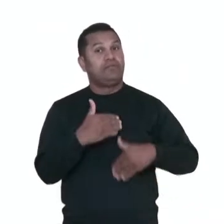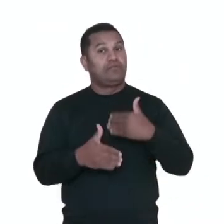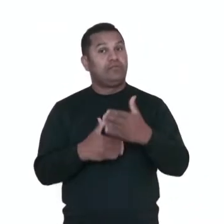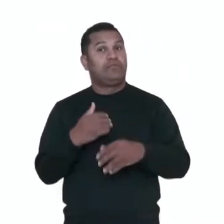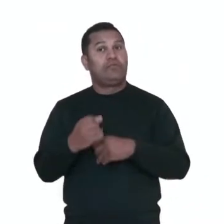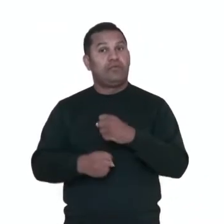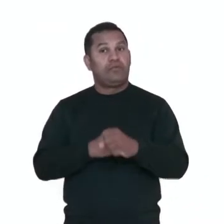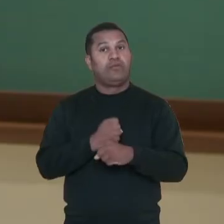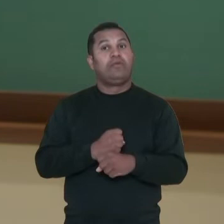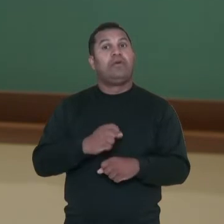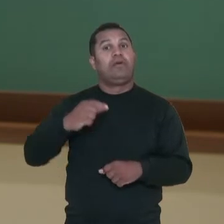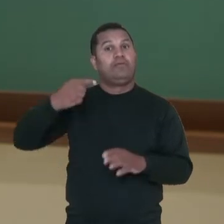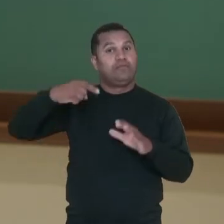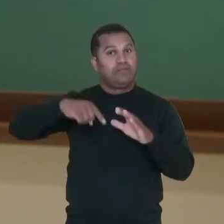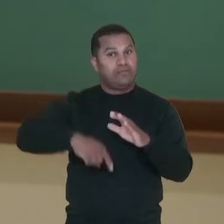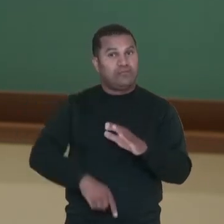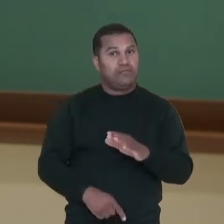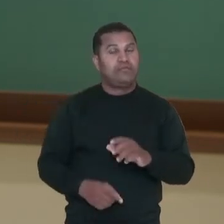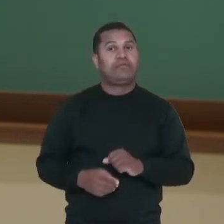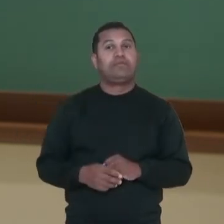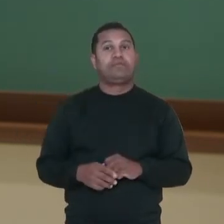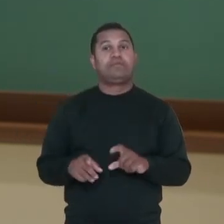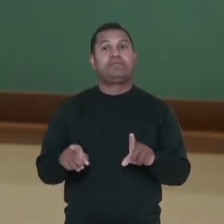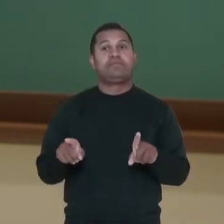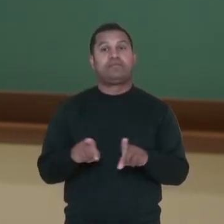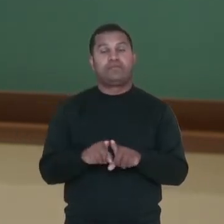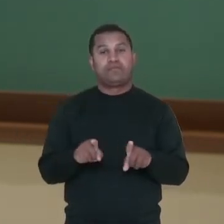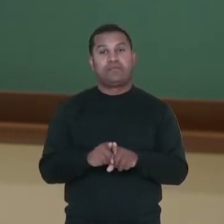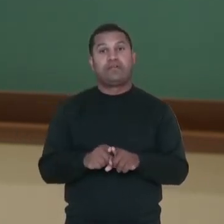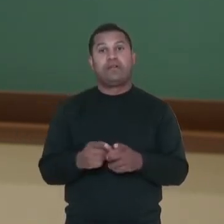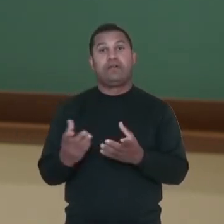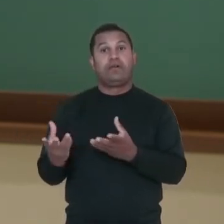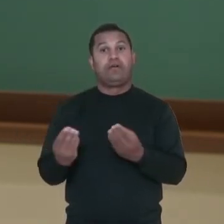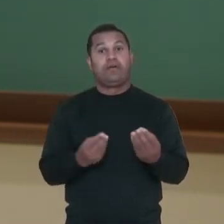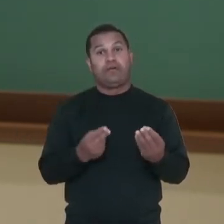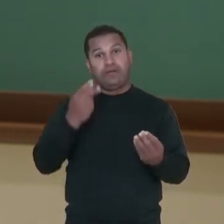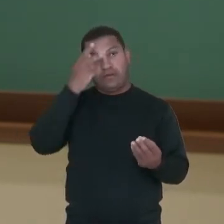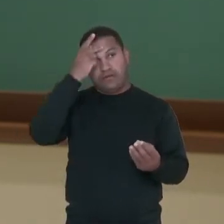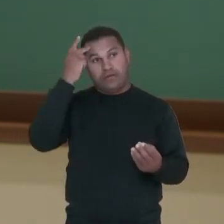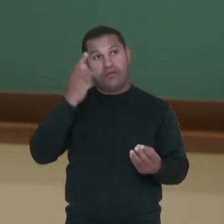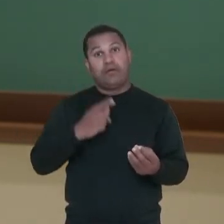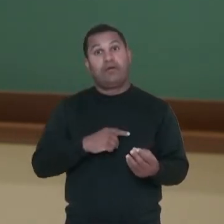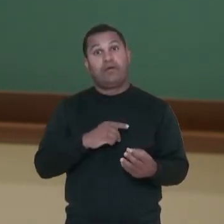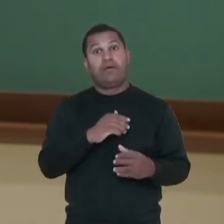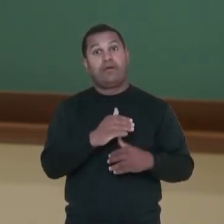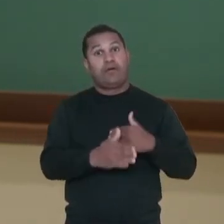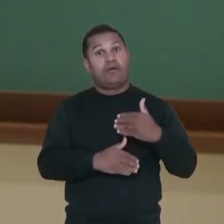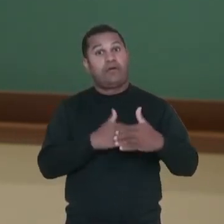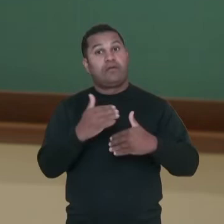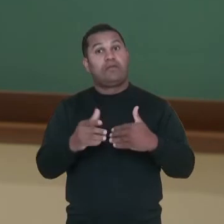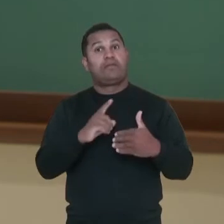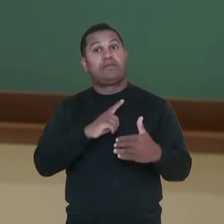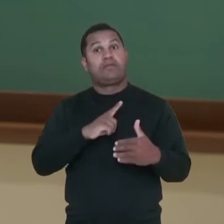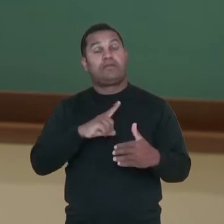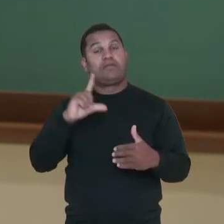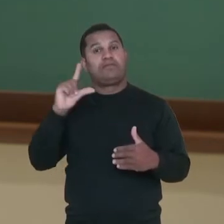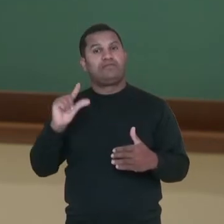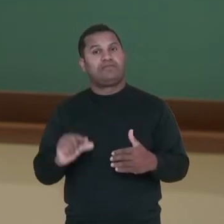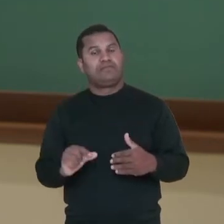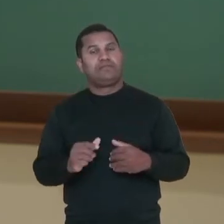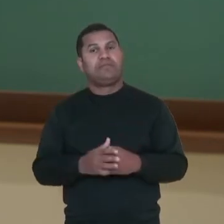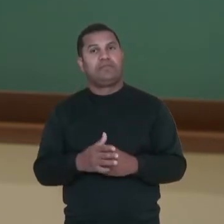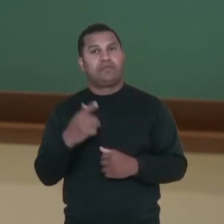pessoas com carteira sem carteira assinada no setor informal vem subindo. Está quase próximo um número do outro aí, conforme você vê no gráfico,